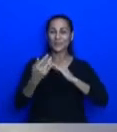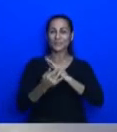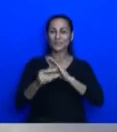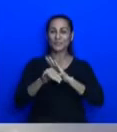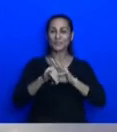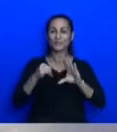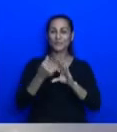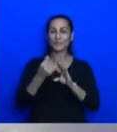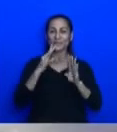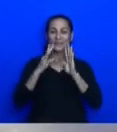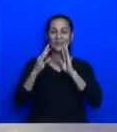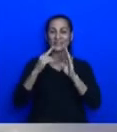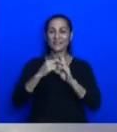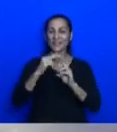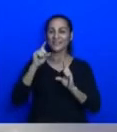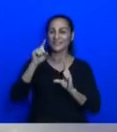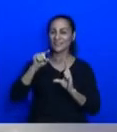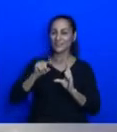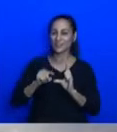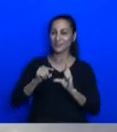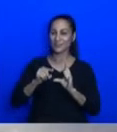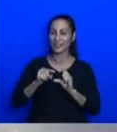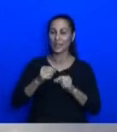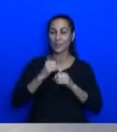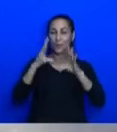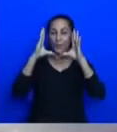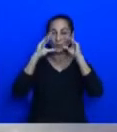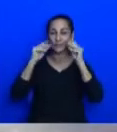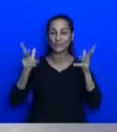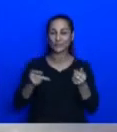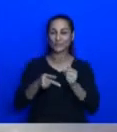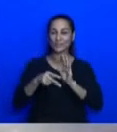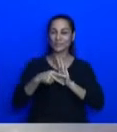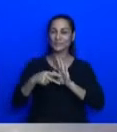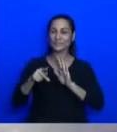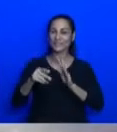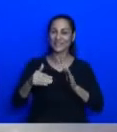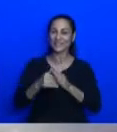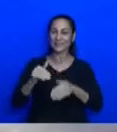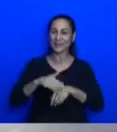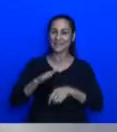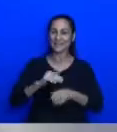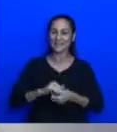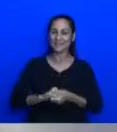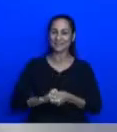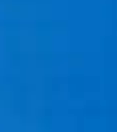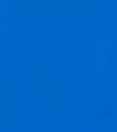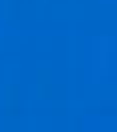perfis do Facebook e do YouTube da Caixa e da Rede TV. Uma ótima noite para você e até mais!